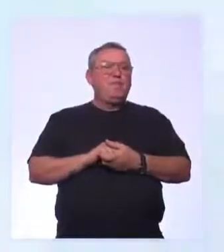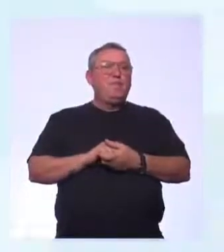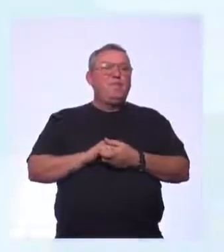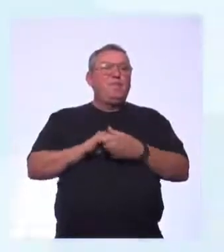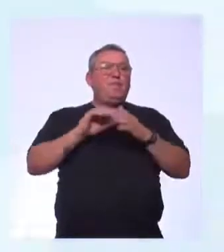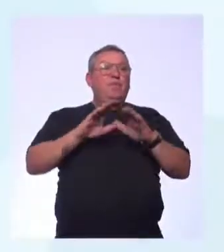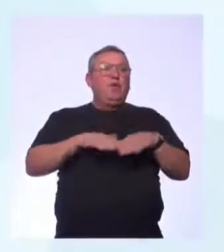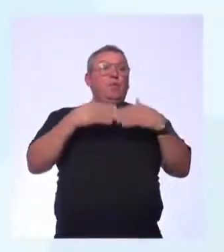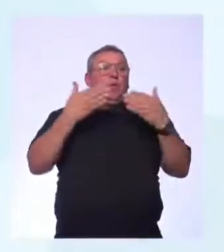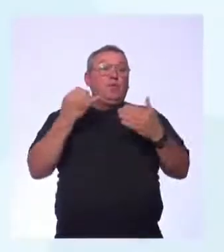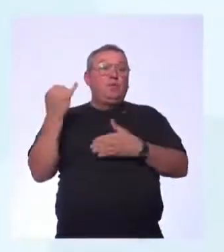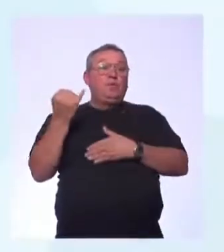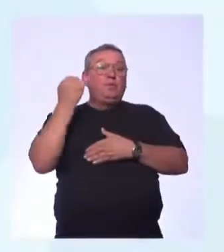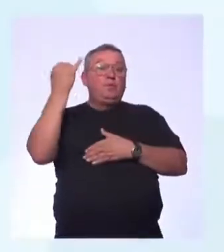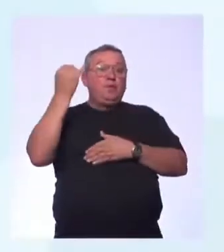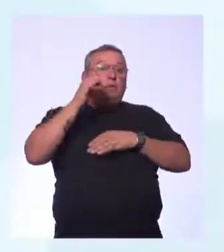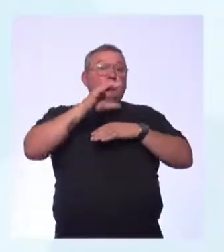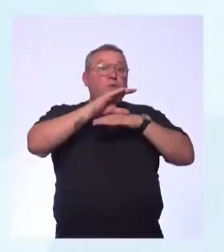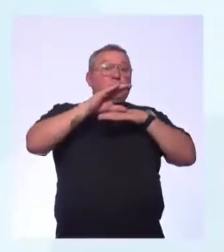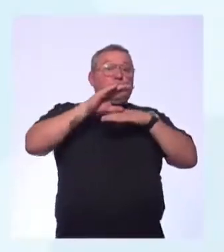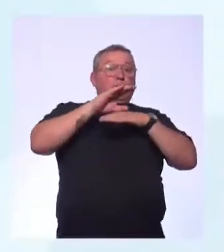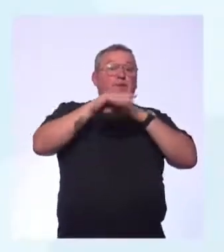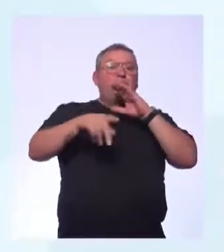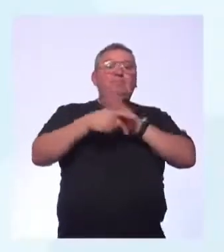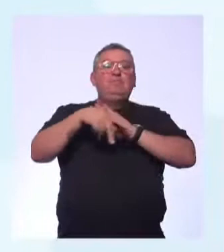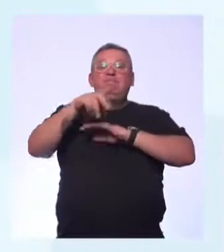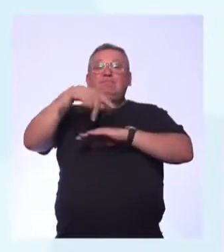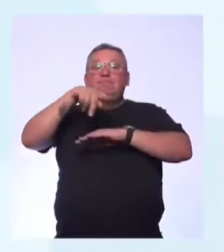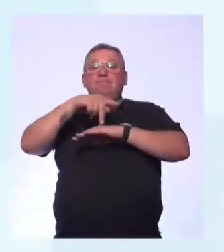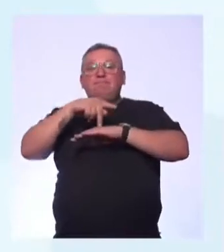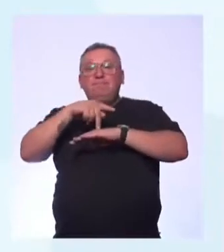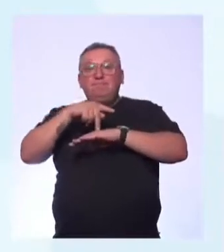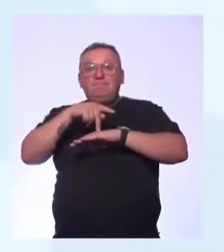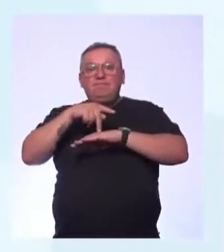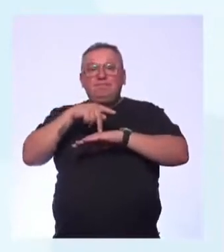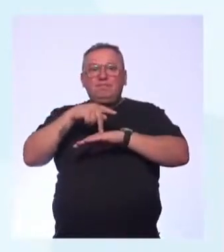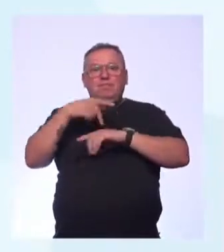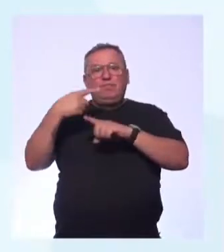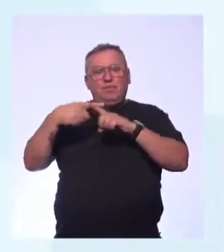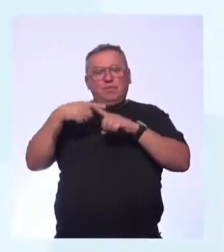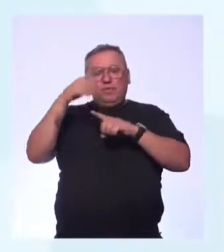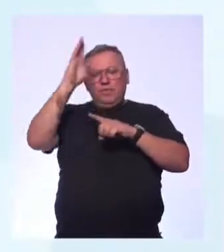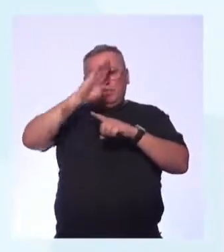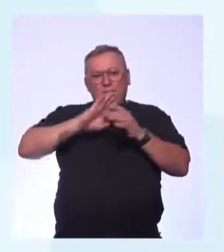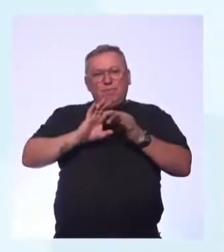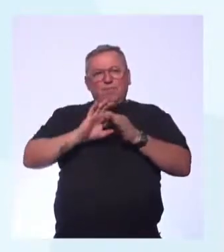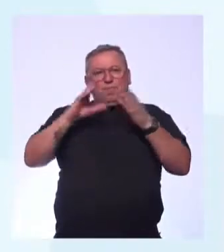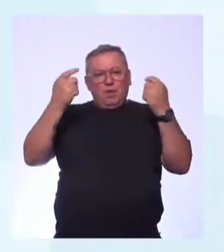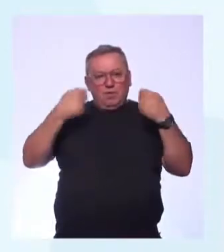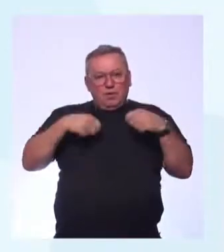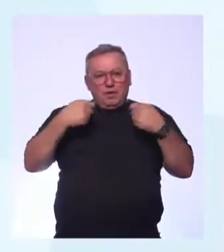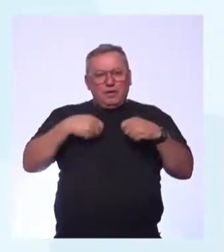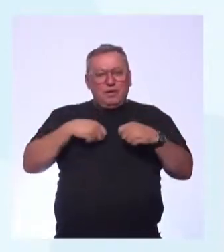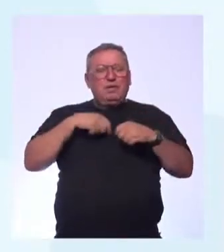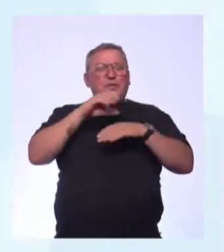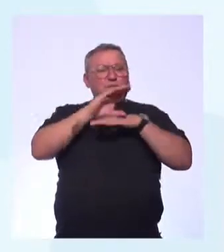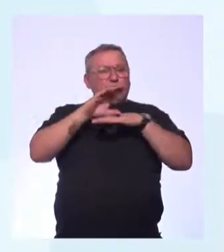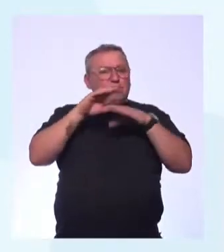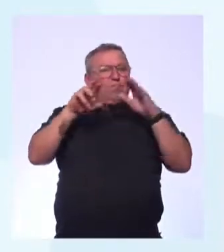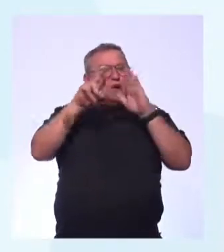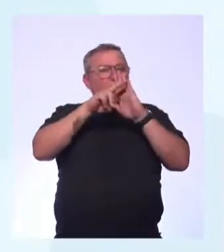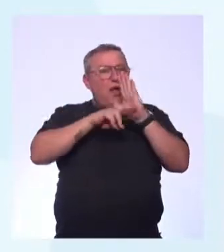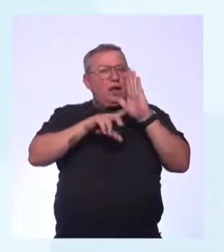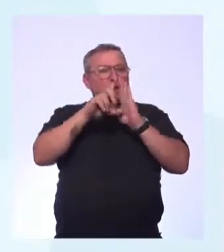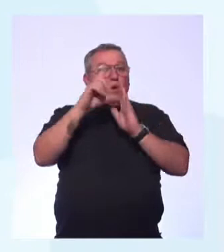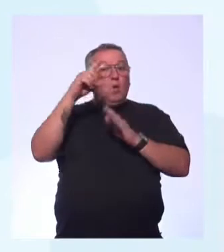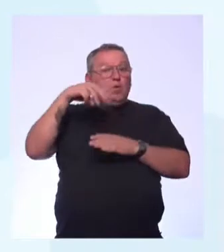Qual é a importância de uma constituição para um país? Afinal de contas, agora um país independente, ele precisa de uma constituição. Então, vamos lá,